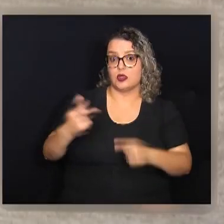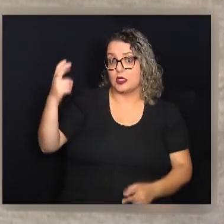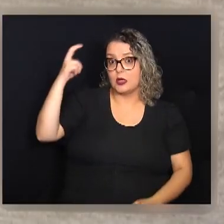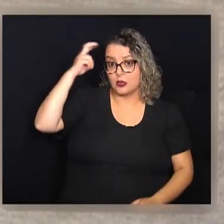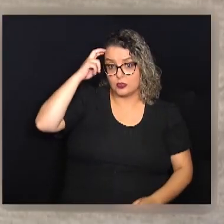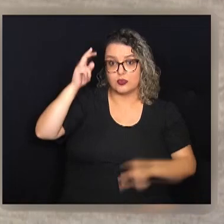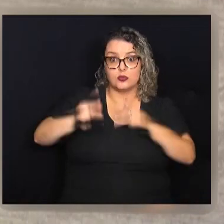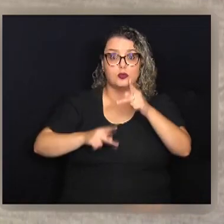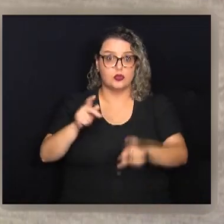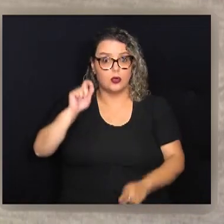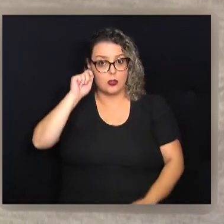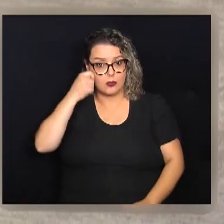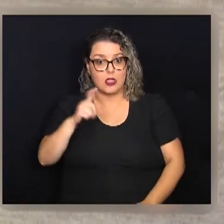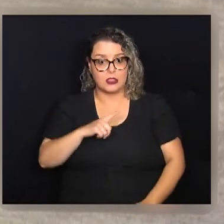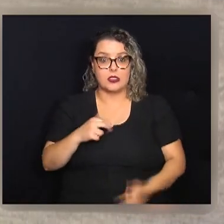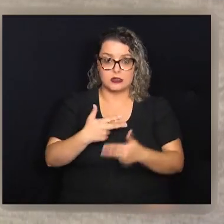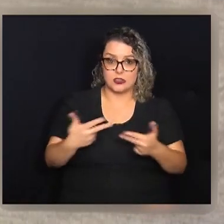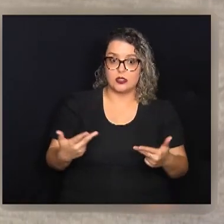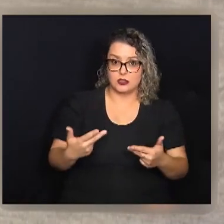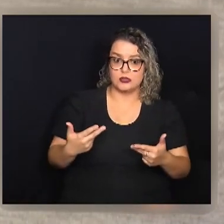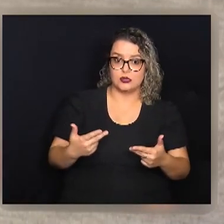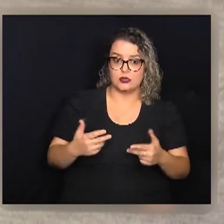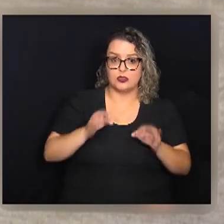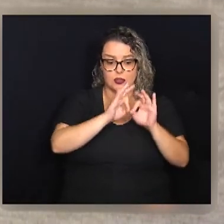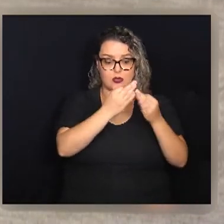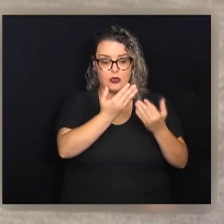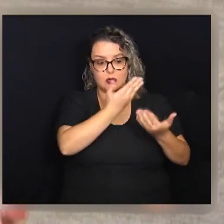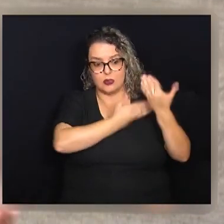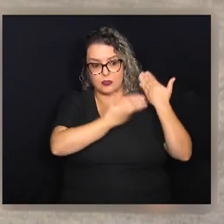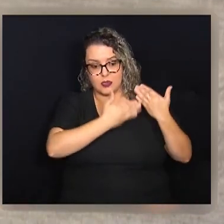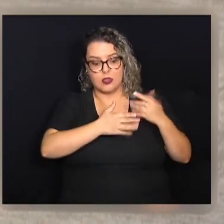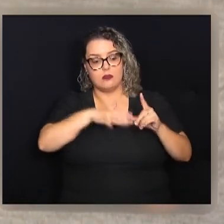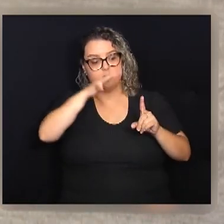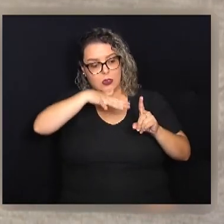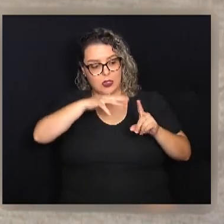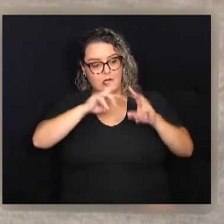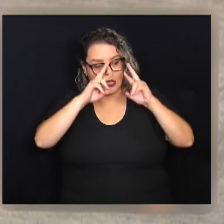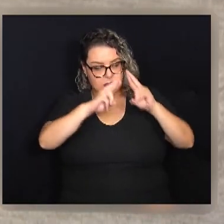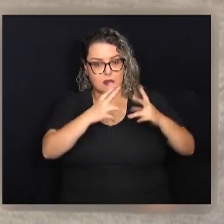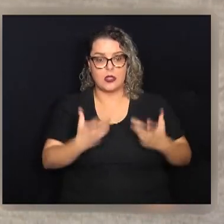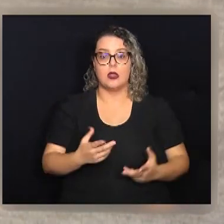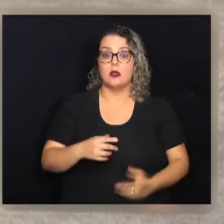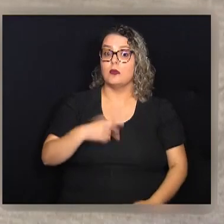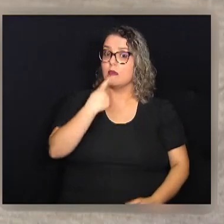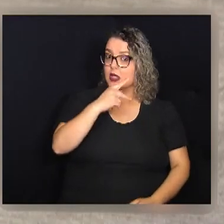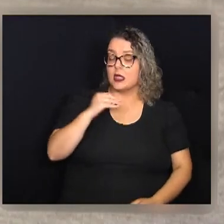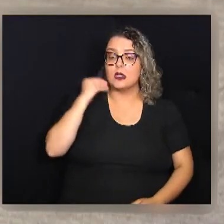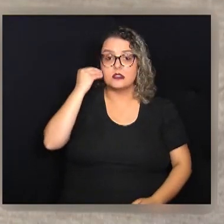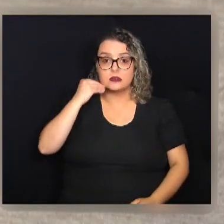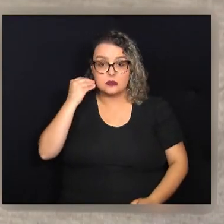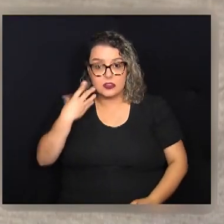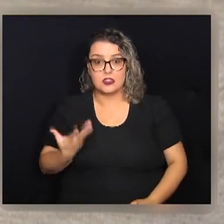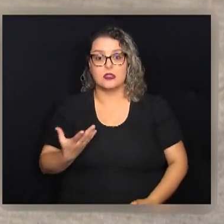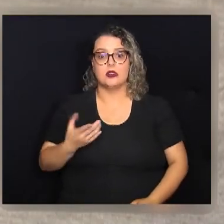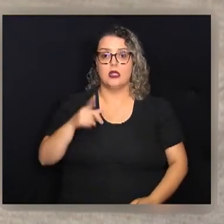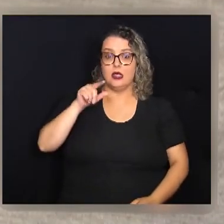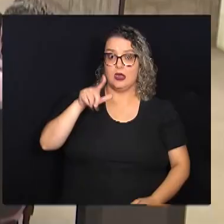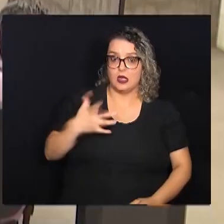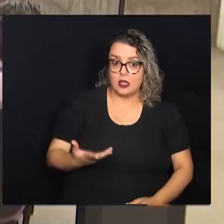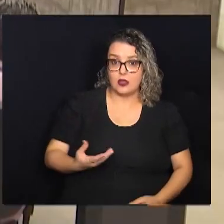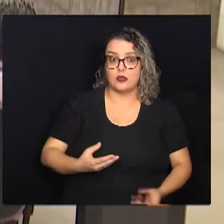povo negro tem essa coisa de reverenciar os nossos mais velhos, porque eles são portadores de experiência, eles são que nos